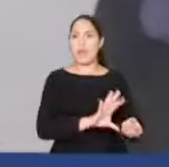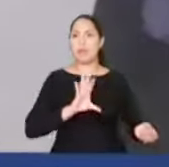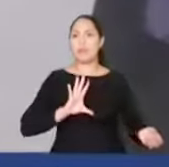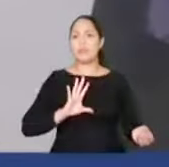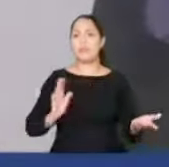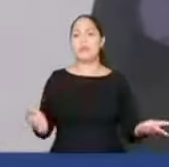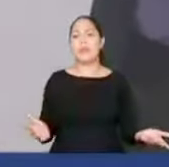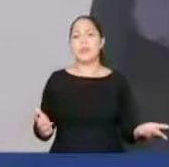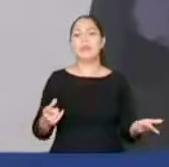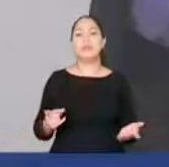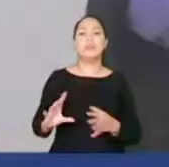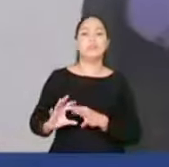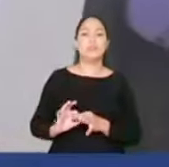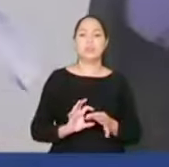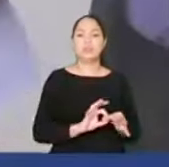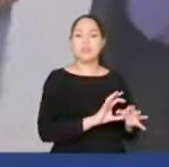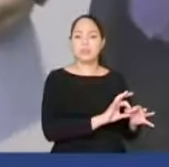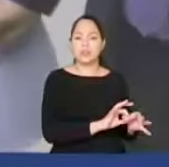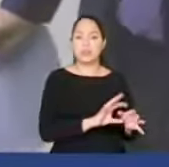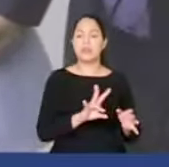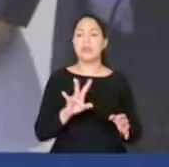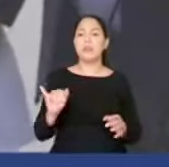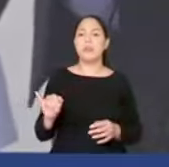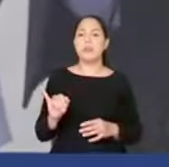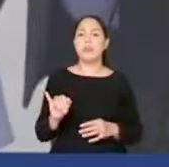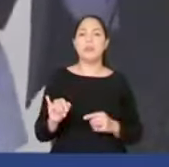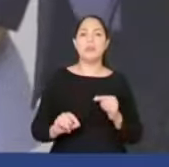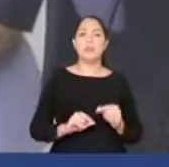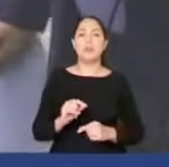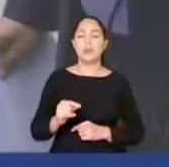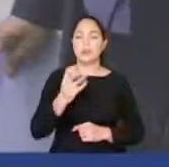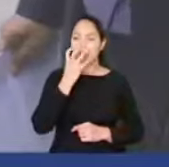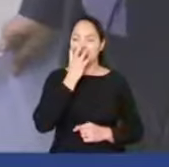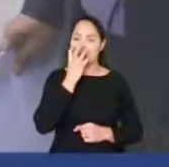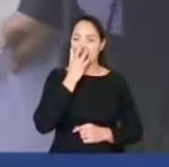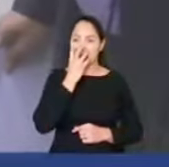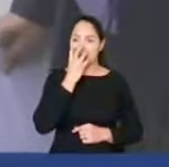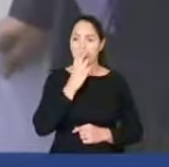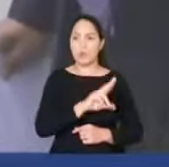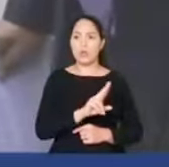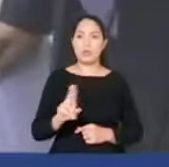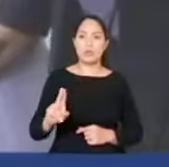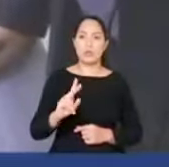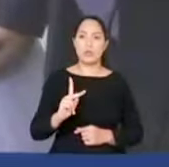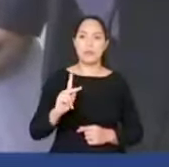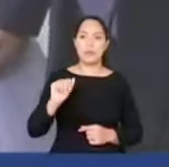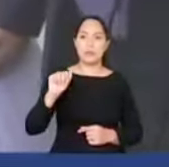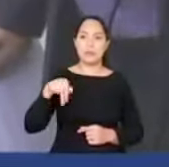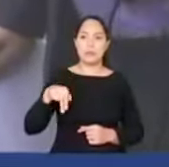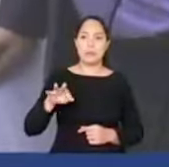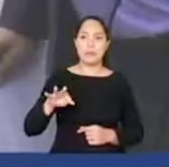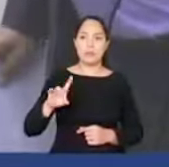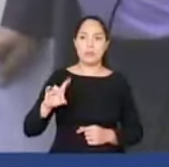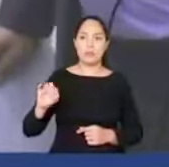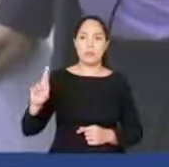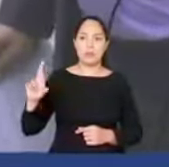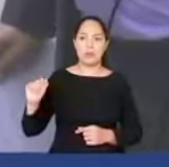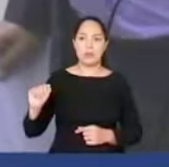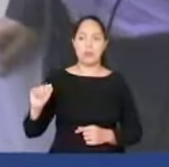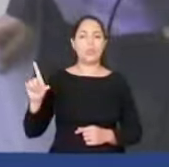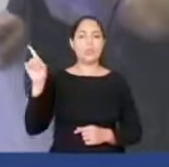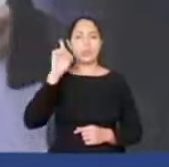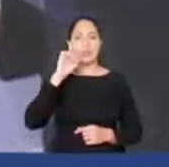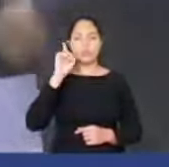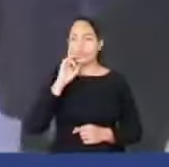a busca pela cachorra Pandora mobilizou boa parte da cidade de Guarulhos, todo mundo comentando, todo dia